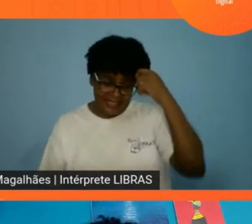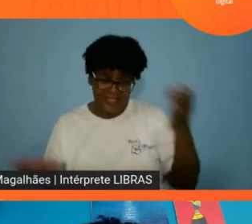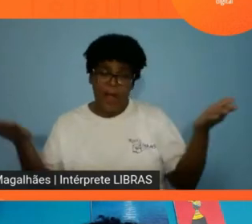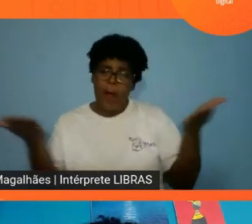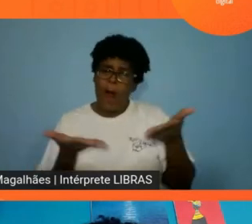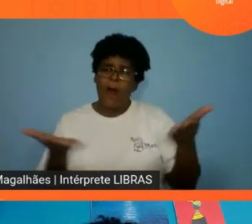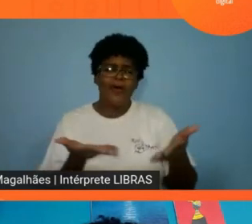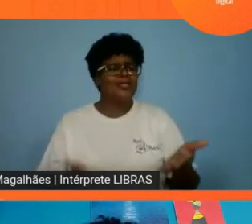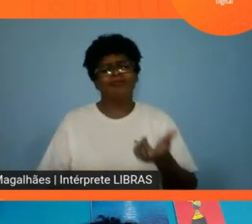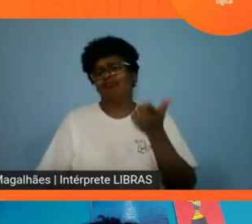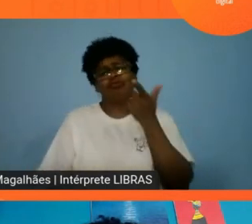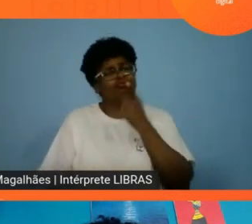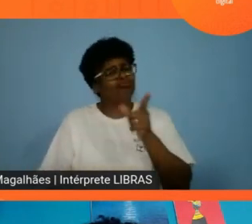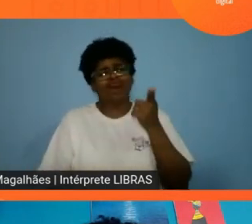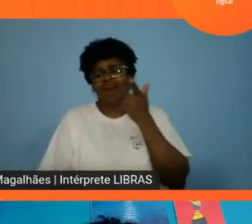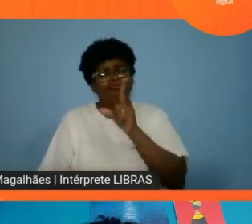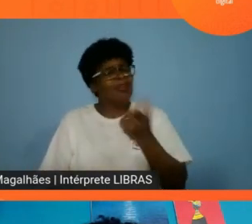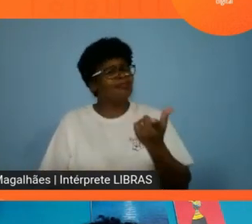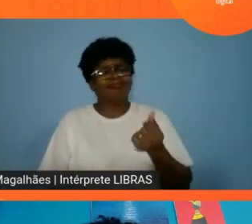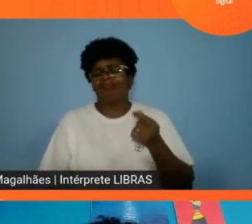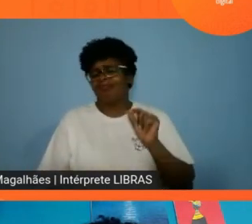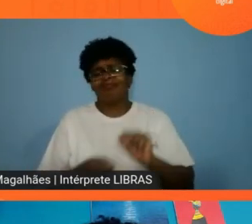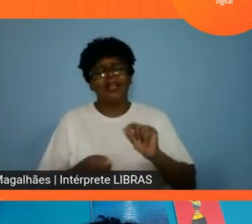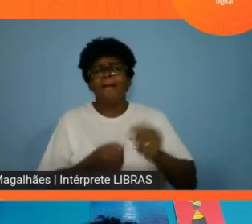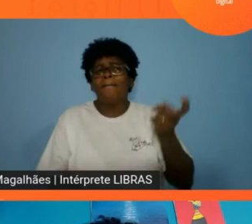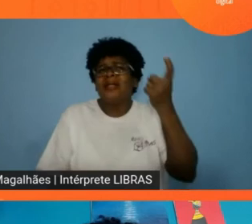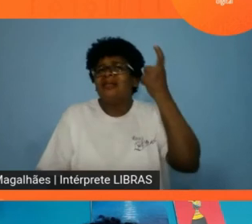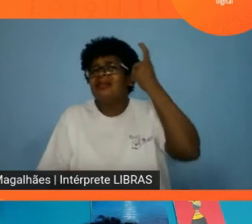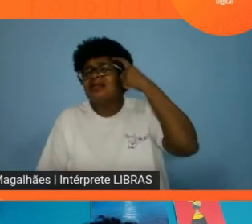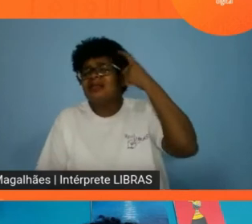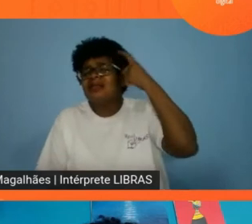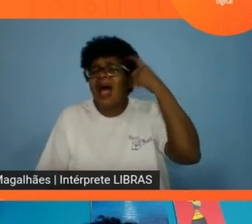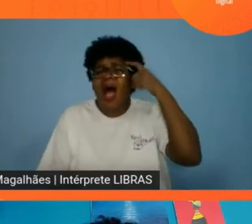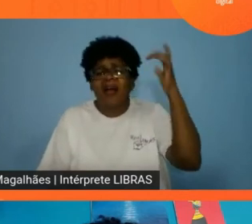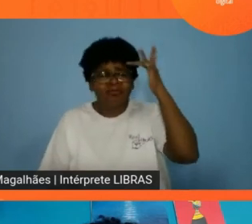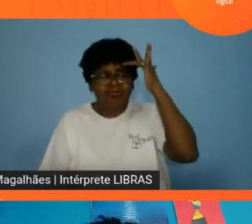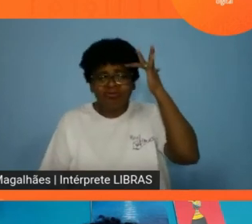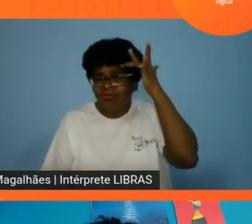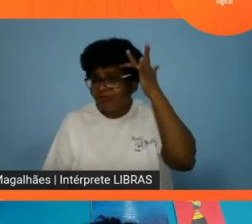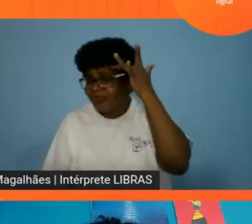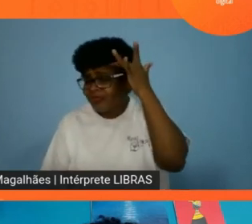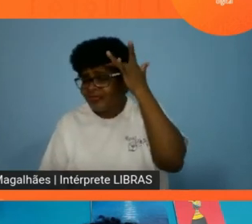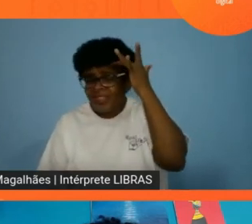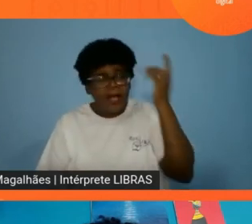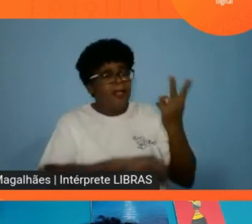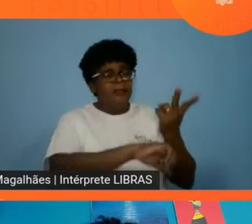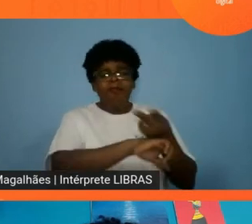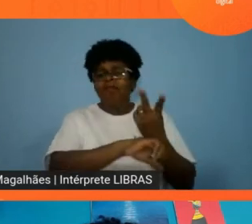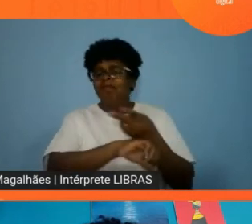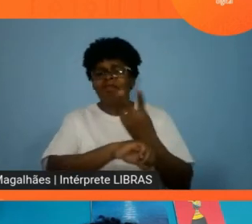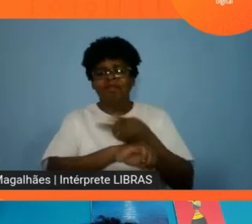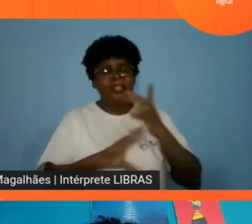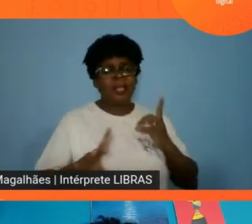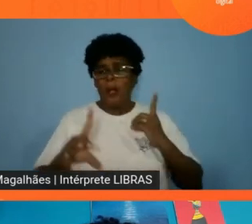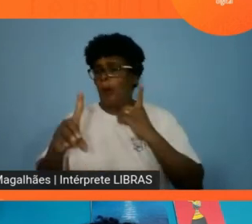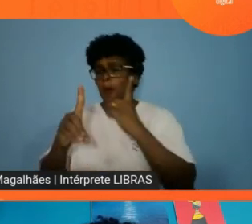né, não estão na condição de estar refletindo, não estão na condição de estar buscando se encontrar, porque estão